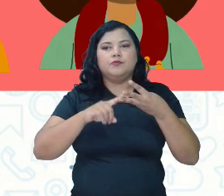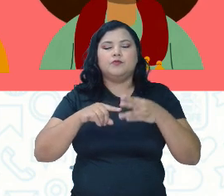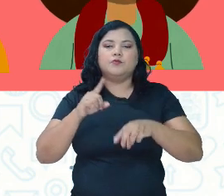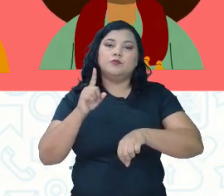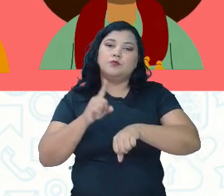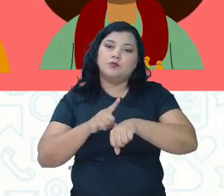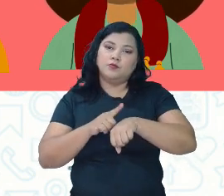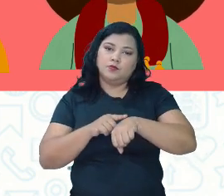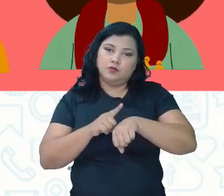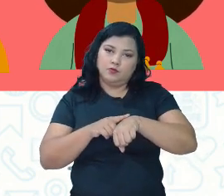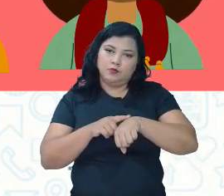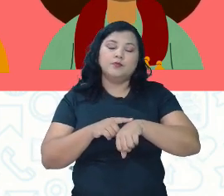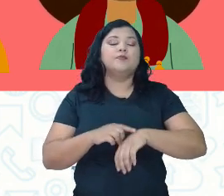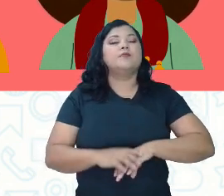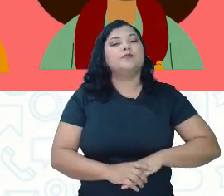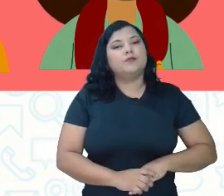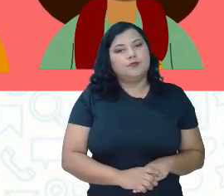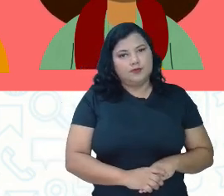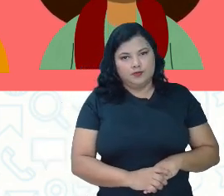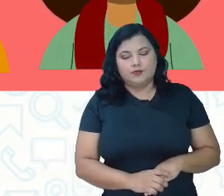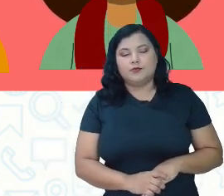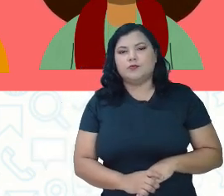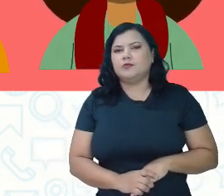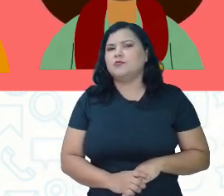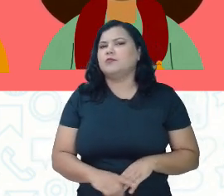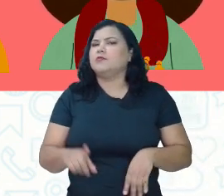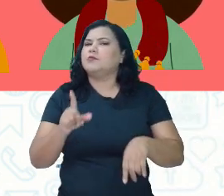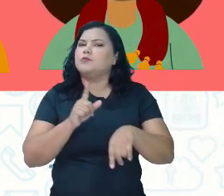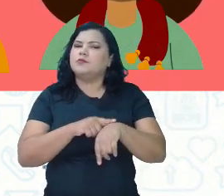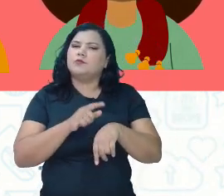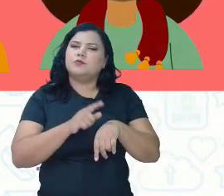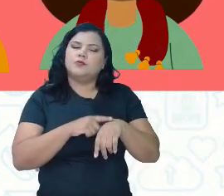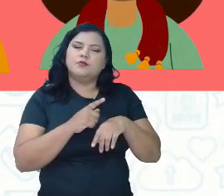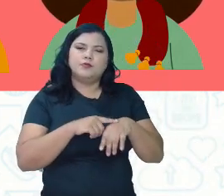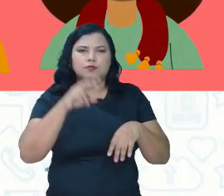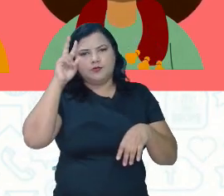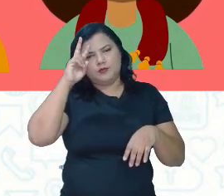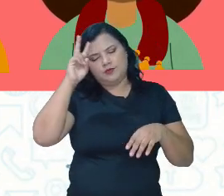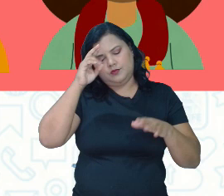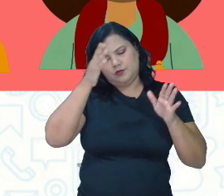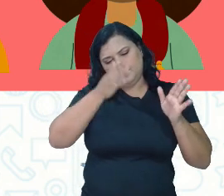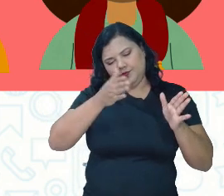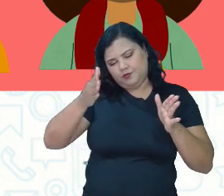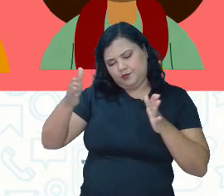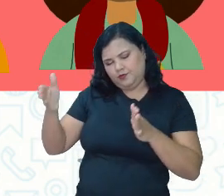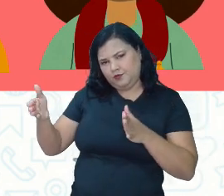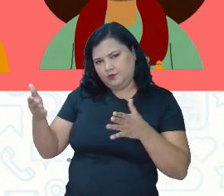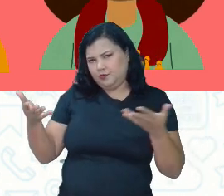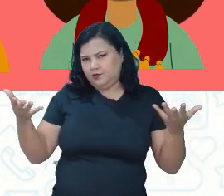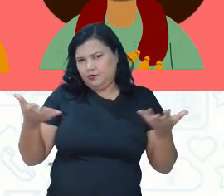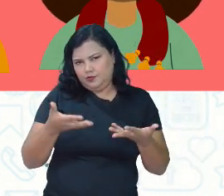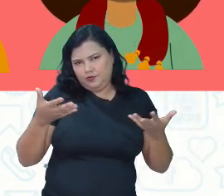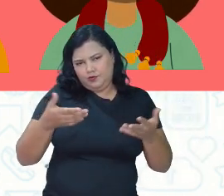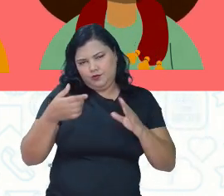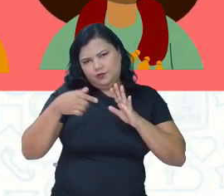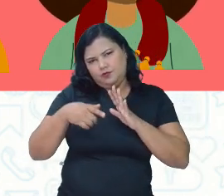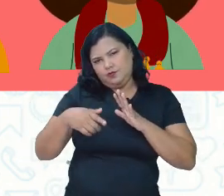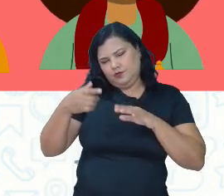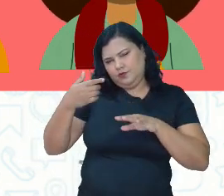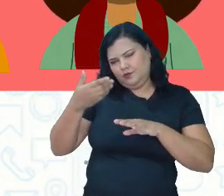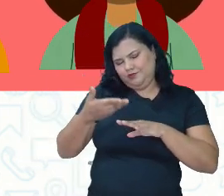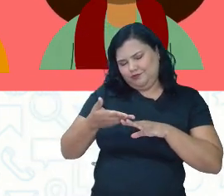E nós temos também o tempo, esse tempo da história, se é no presente, ela é escrita no presente,